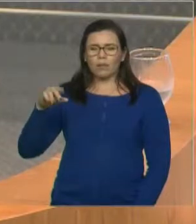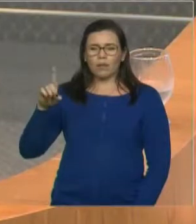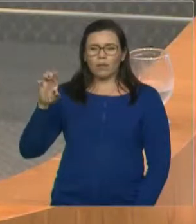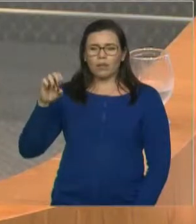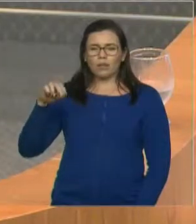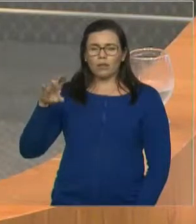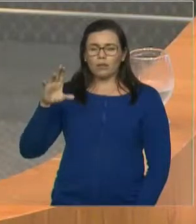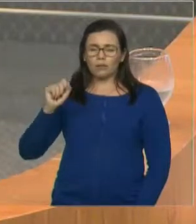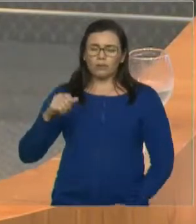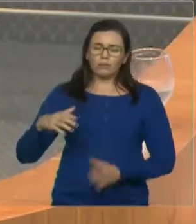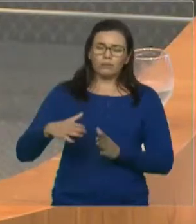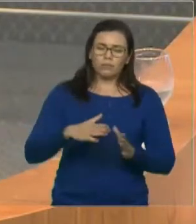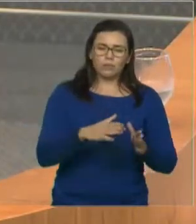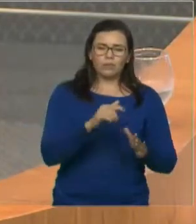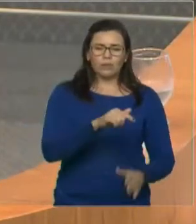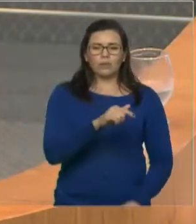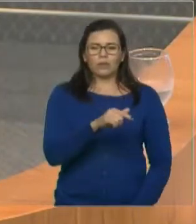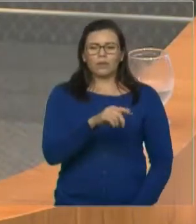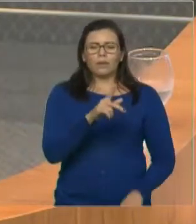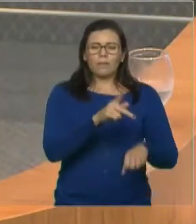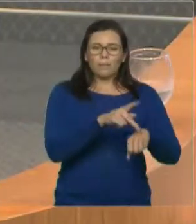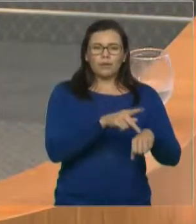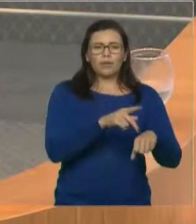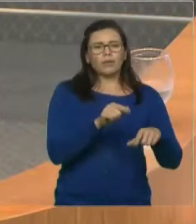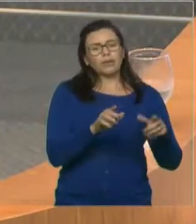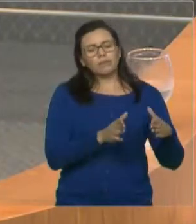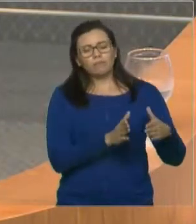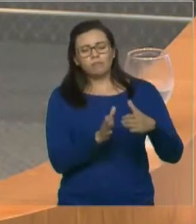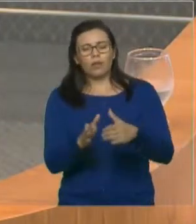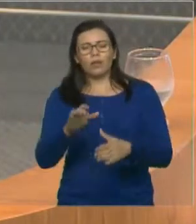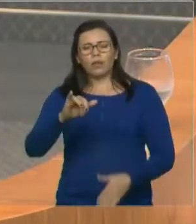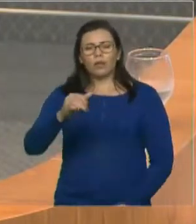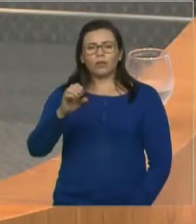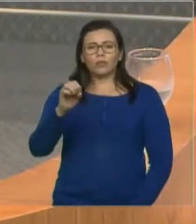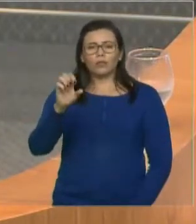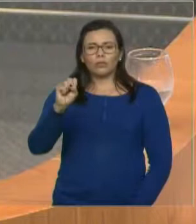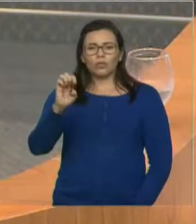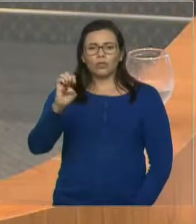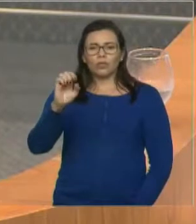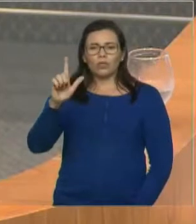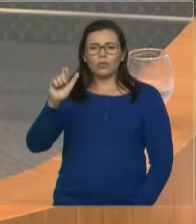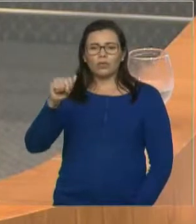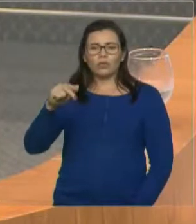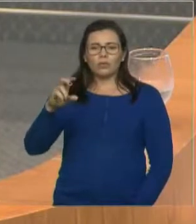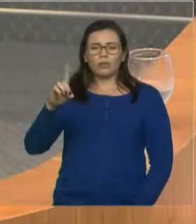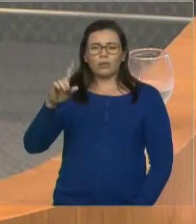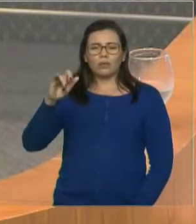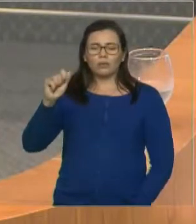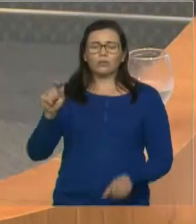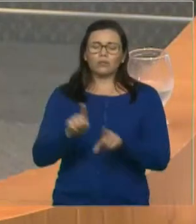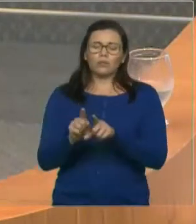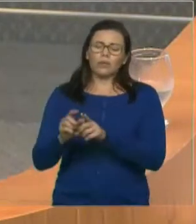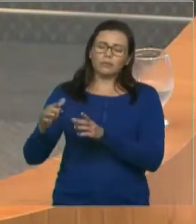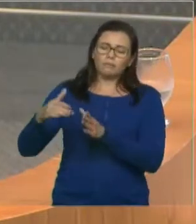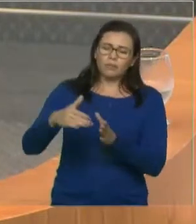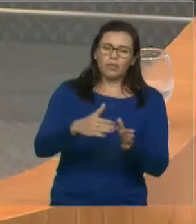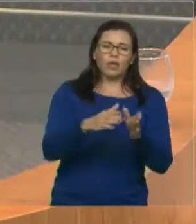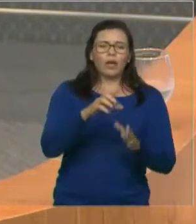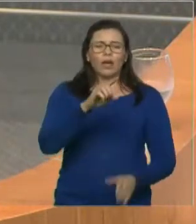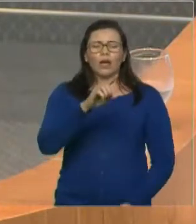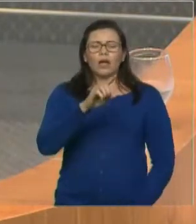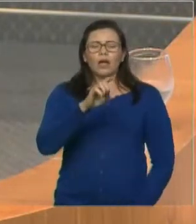Pedreiras a Joselândia foi feito tapa-buraco. A MA que liga São Raimundo do Oca Bezerro a Barra do Corda